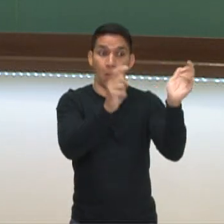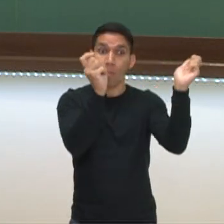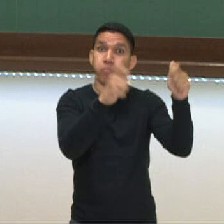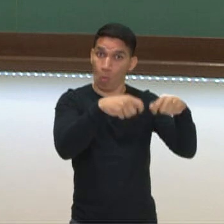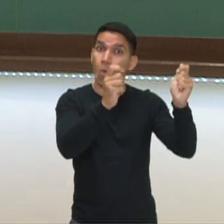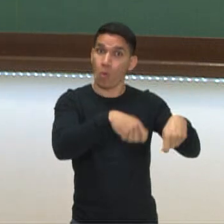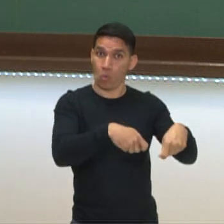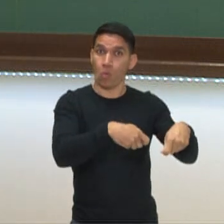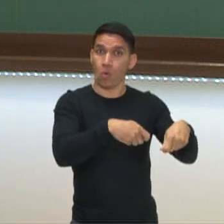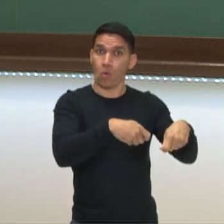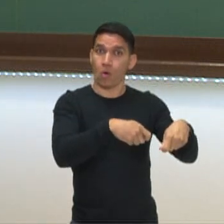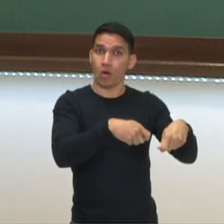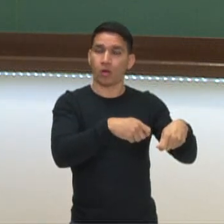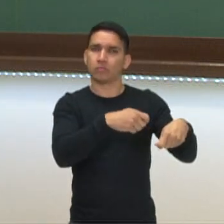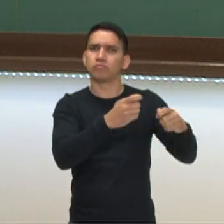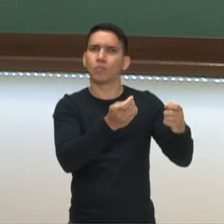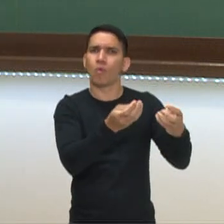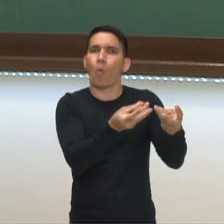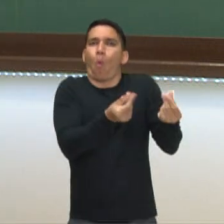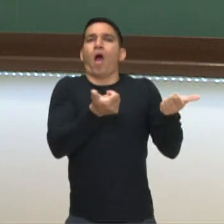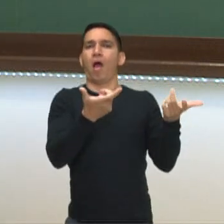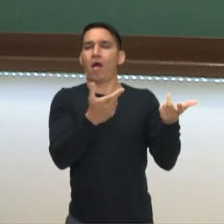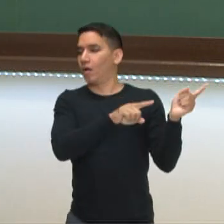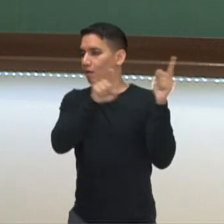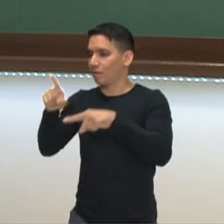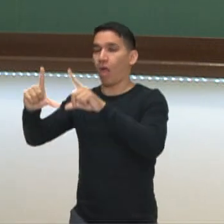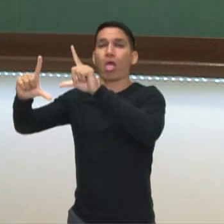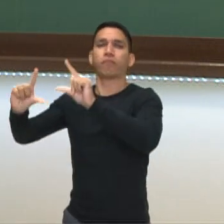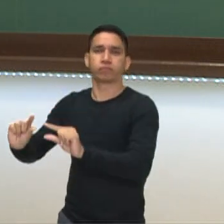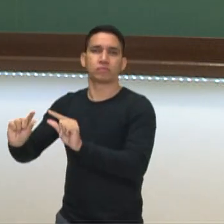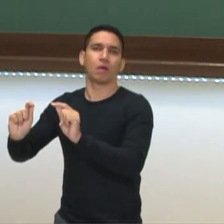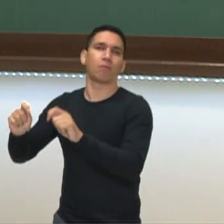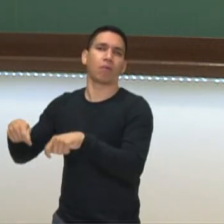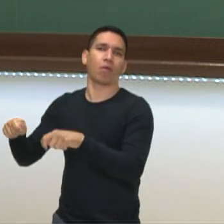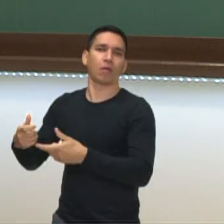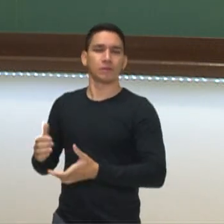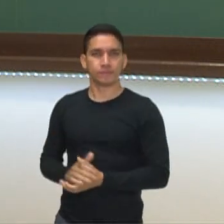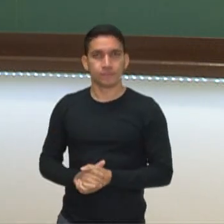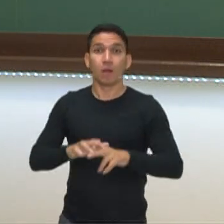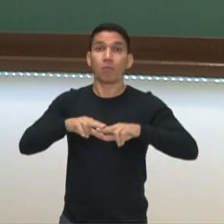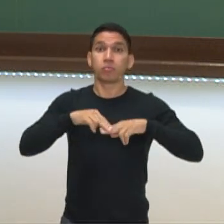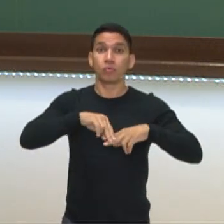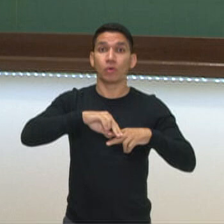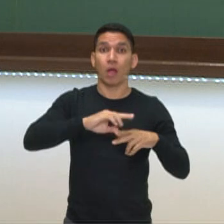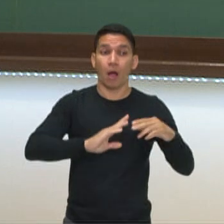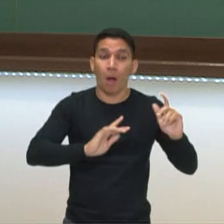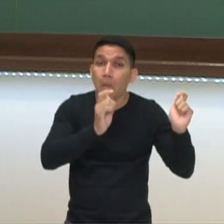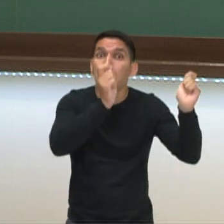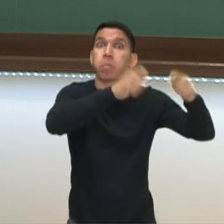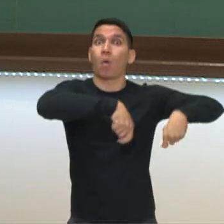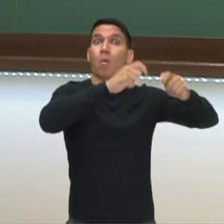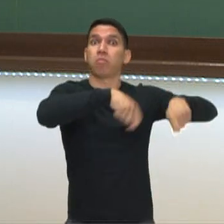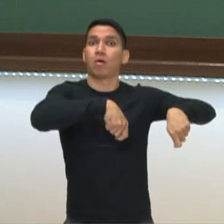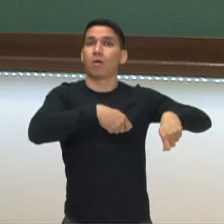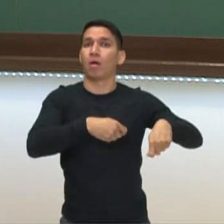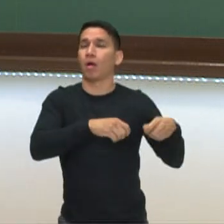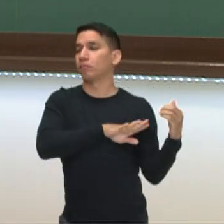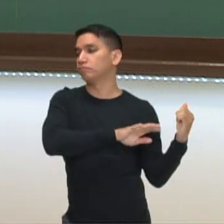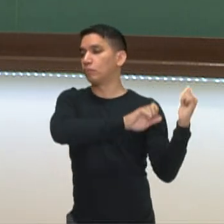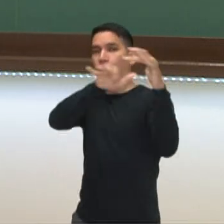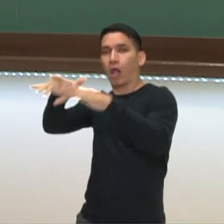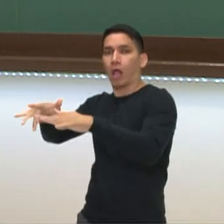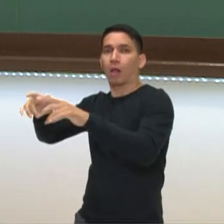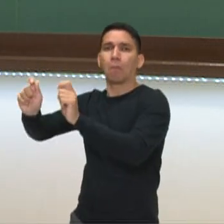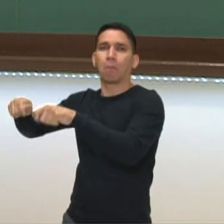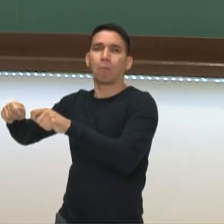Polo negativo, baixo potencial. E as cargas positivas tendem a ir do alto potencial para o baixo potencial quando